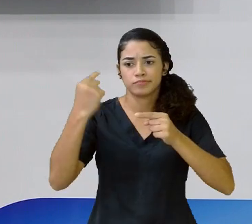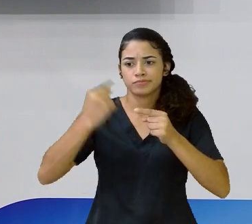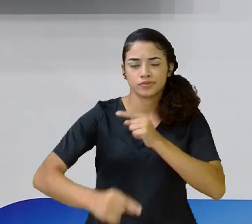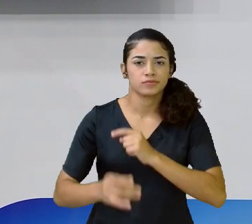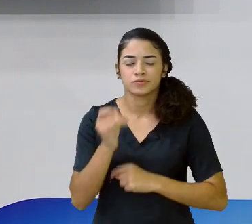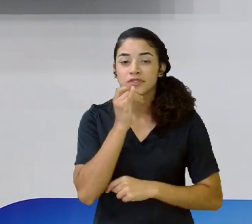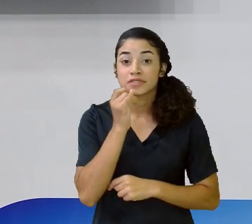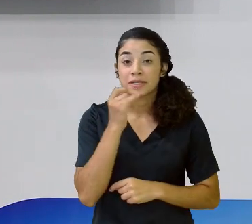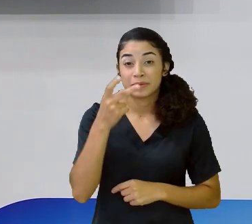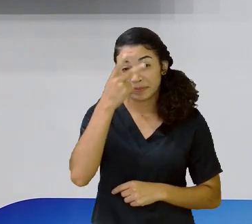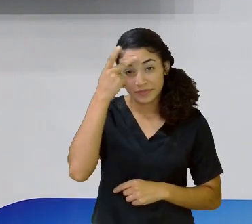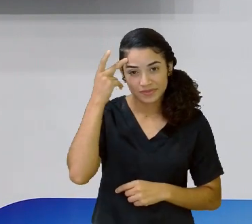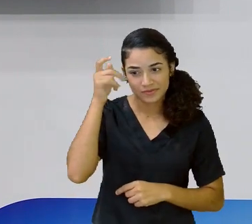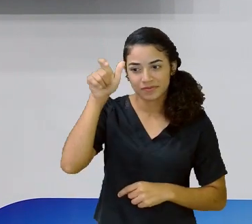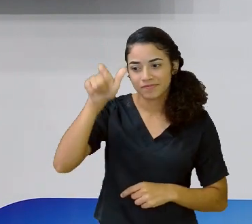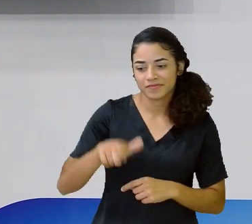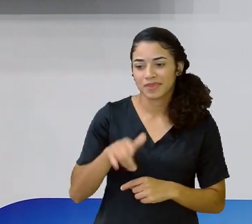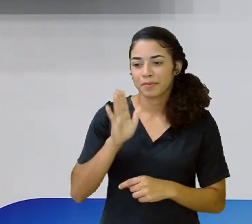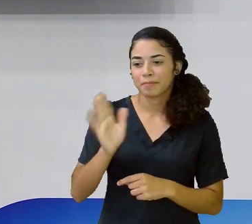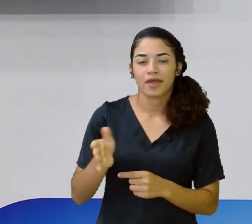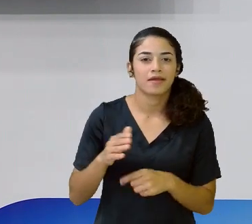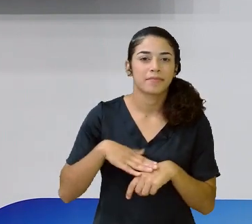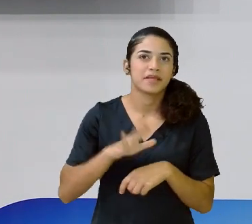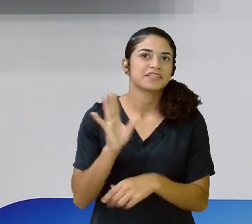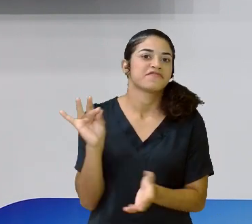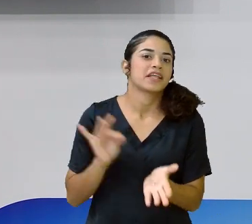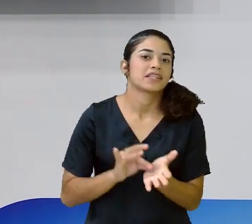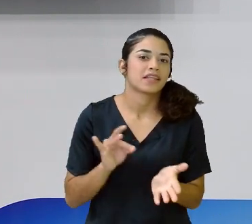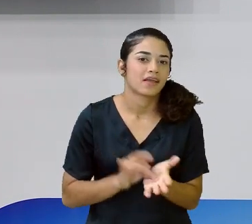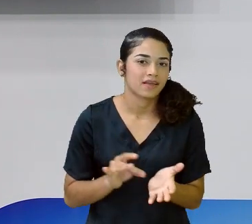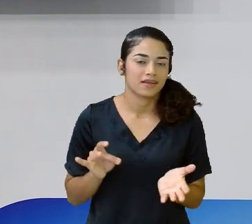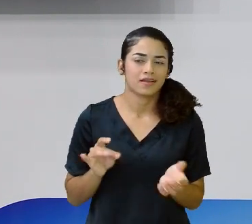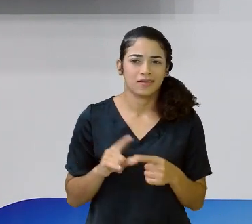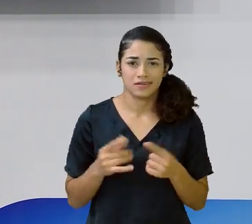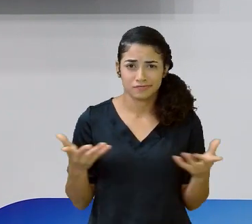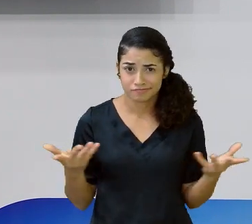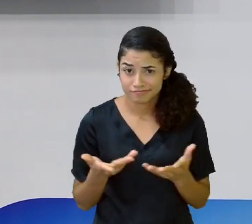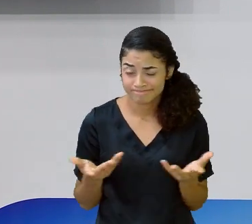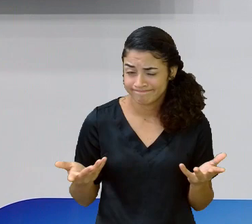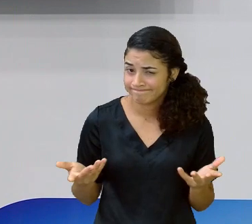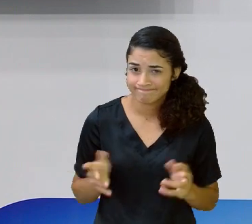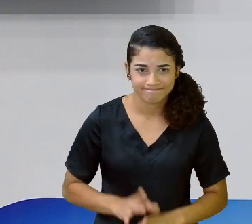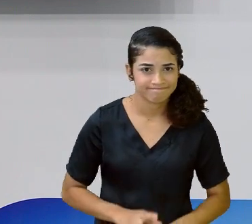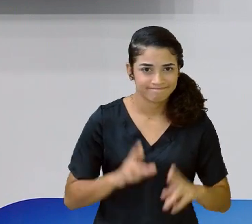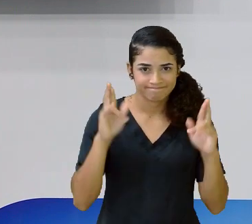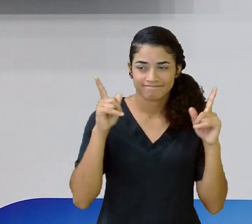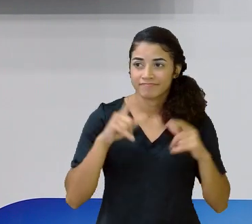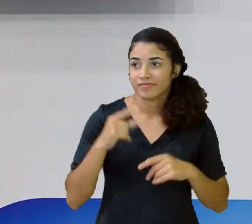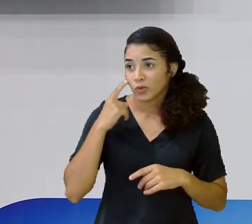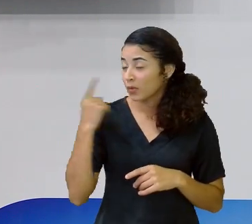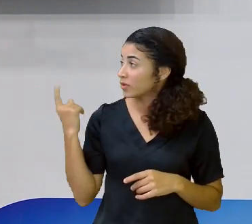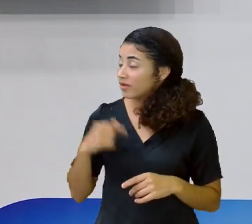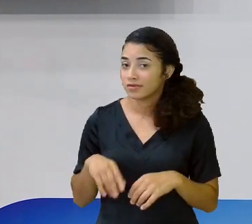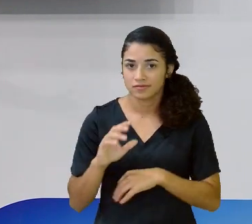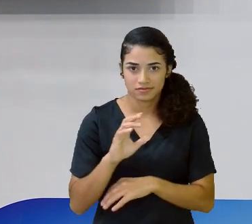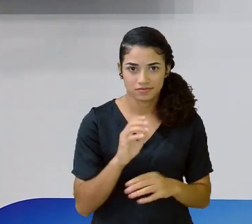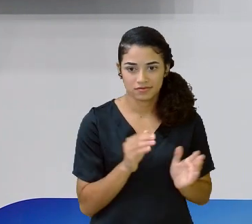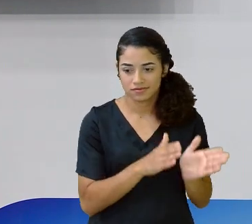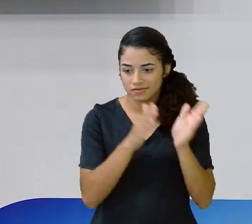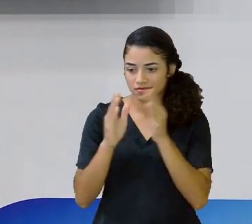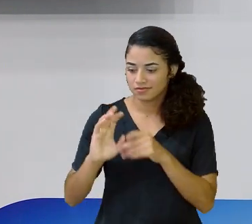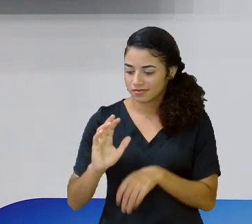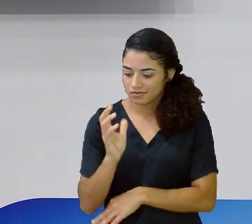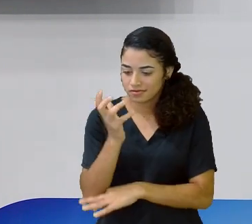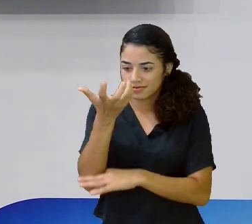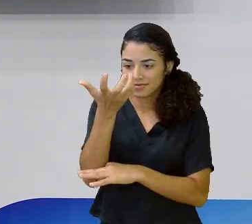como eu falei para vocês, daquela forma mais tradicional. Segundo, ela colocou esta pessoa com esta plantinha aqui.